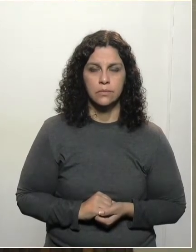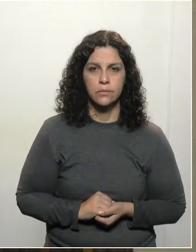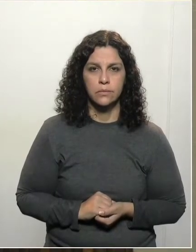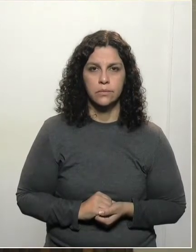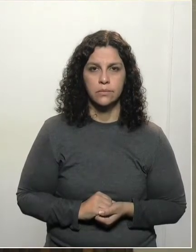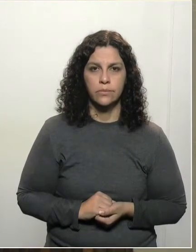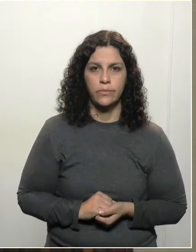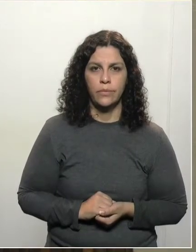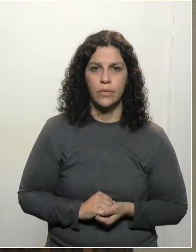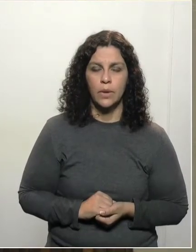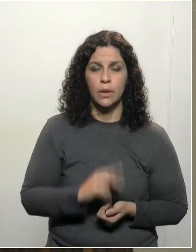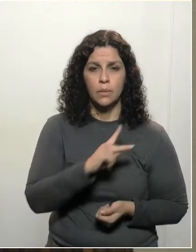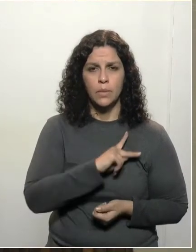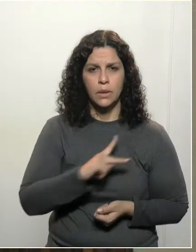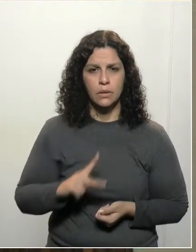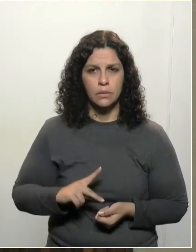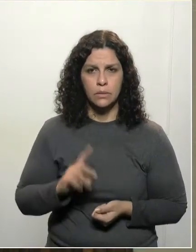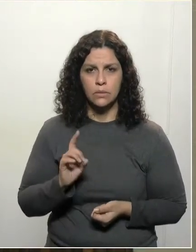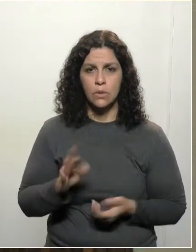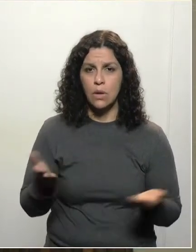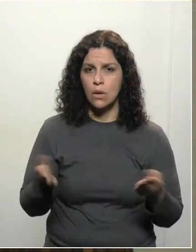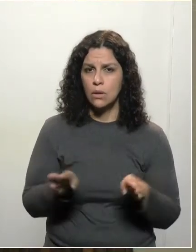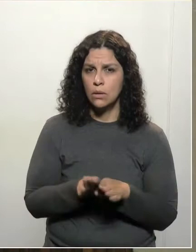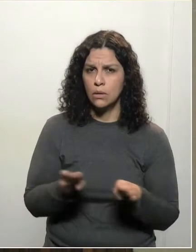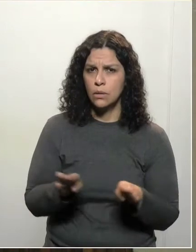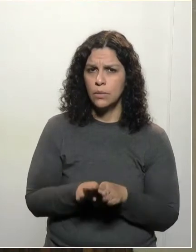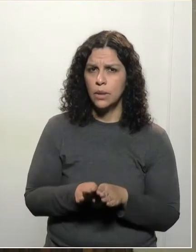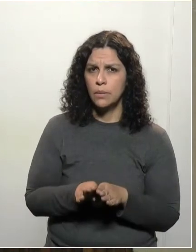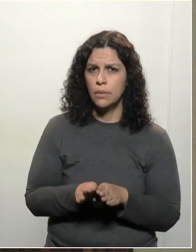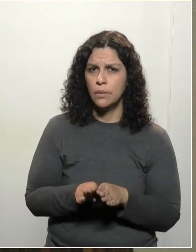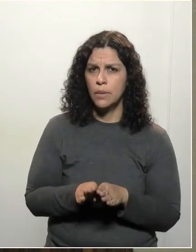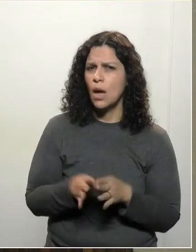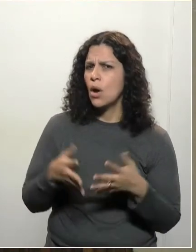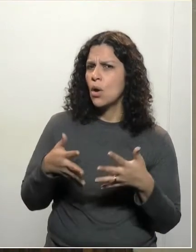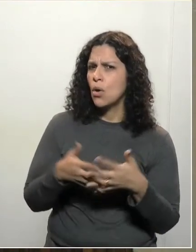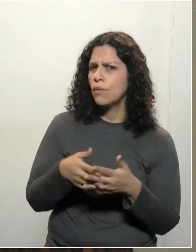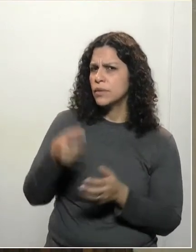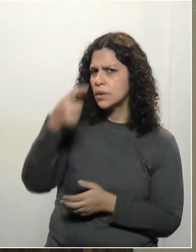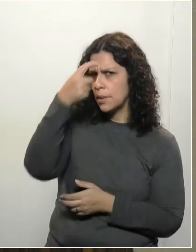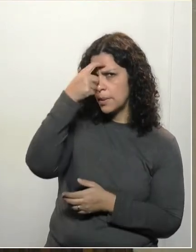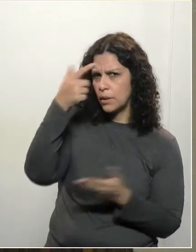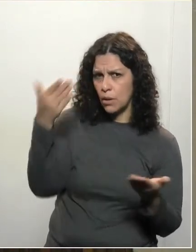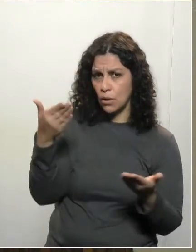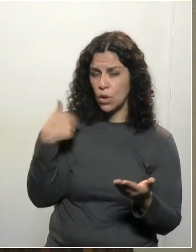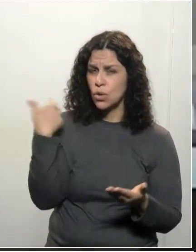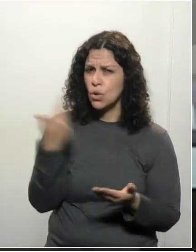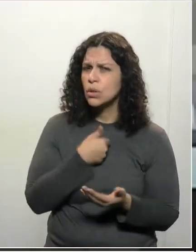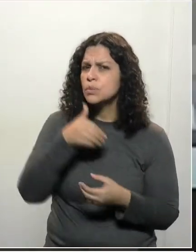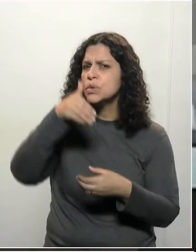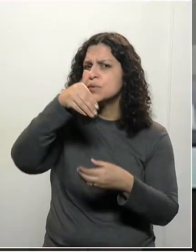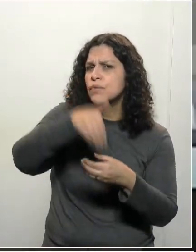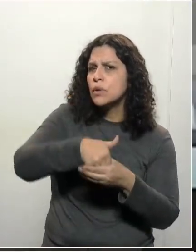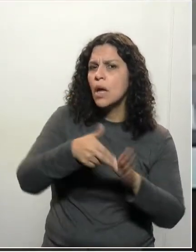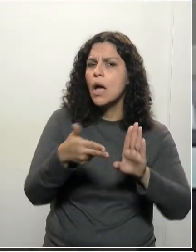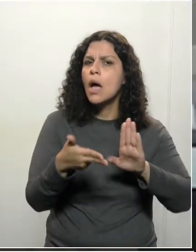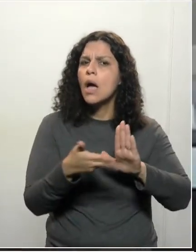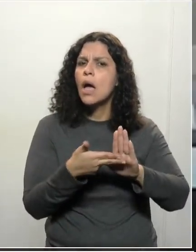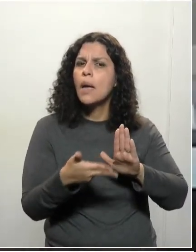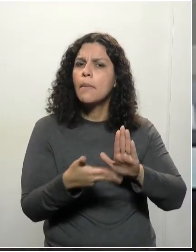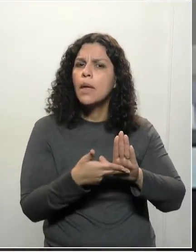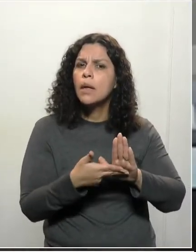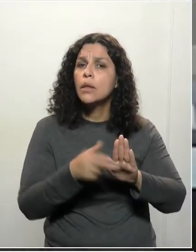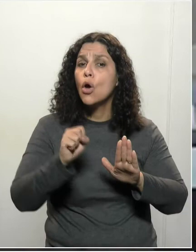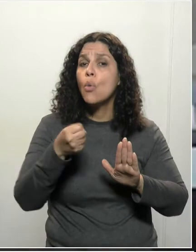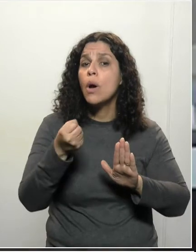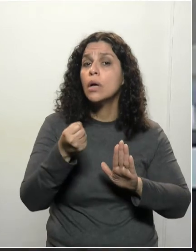Senhor presidente, eu estou apenas para tirar a confusão da minha mente aqui. Nós vamos votar a emenda ou a